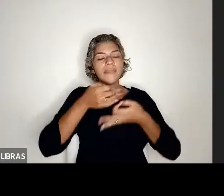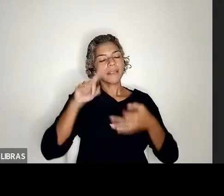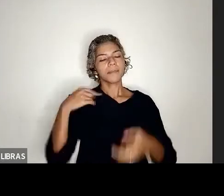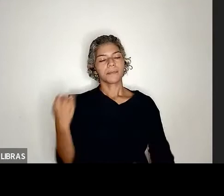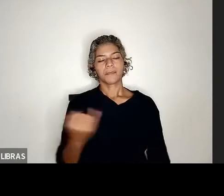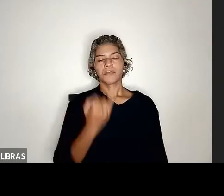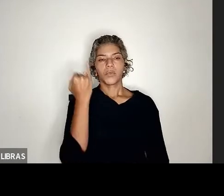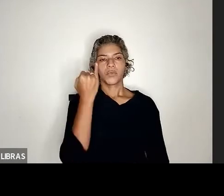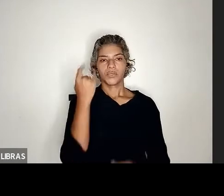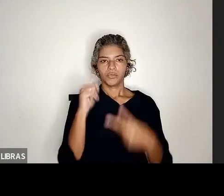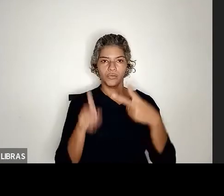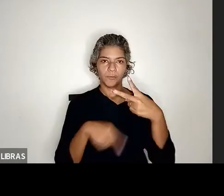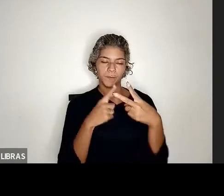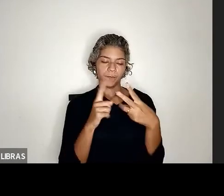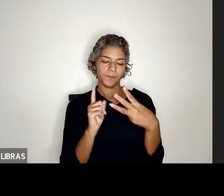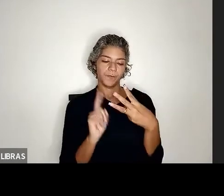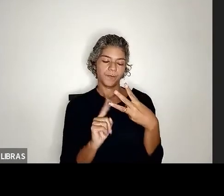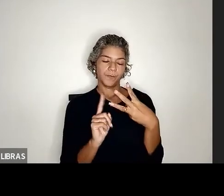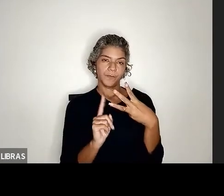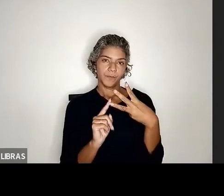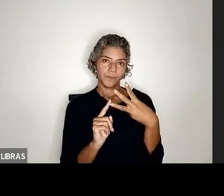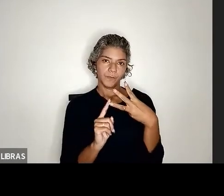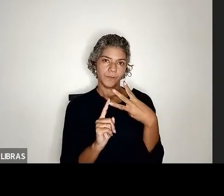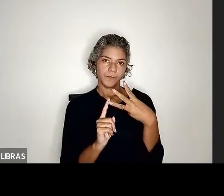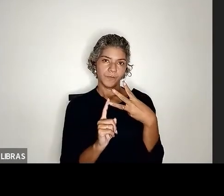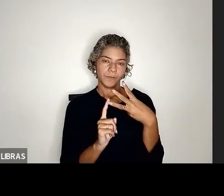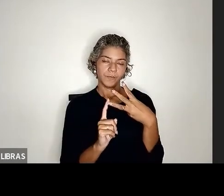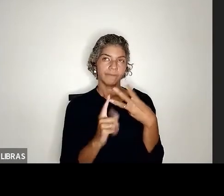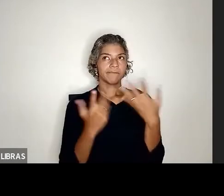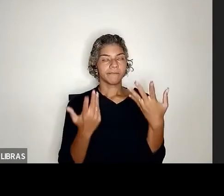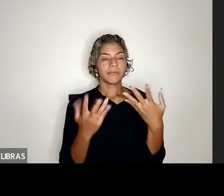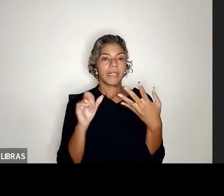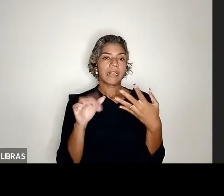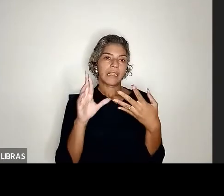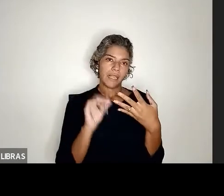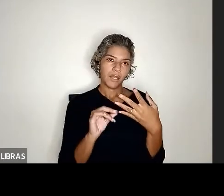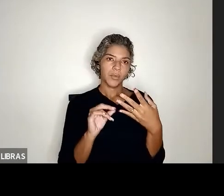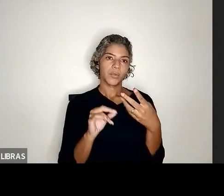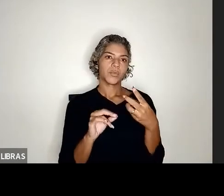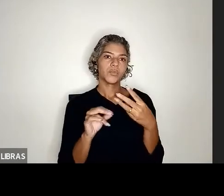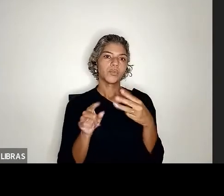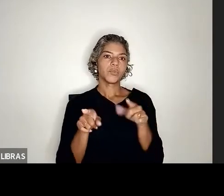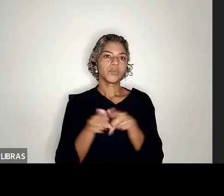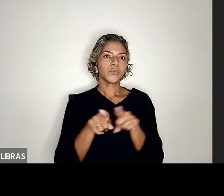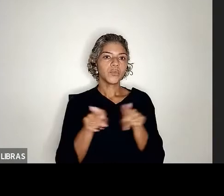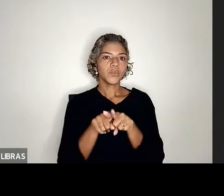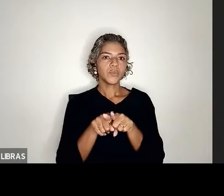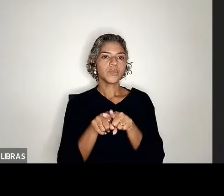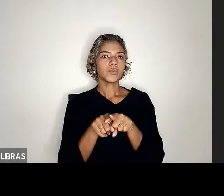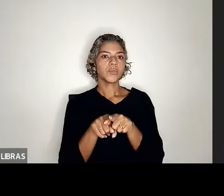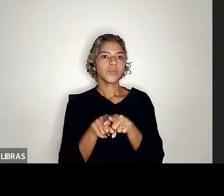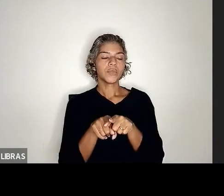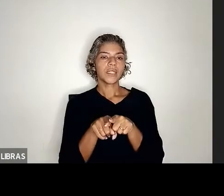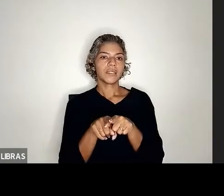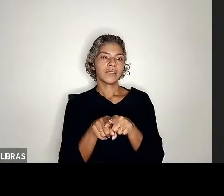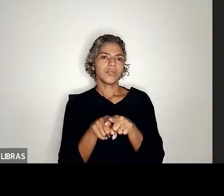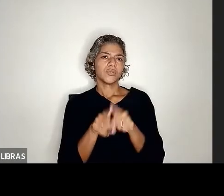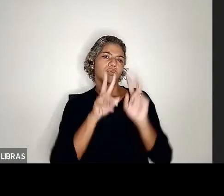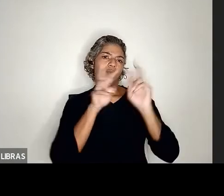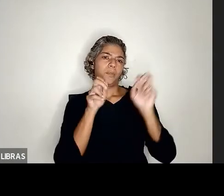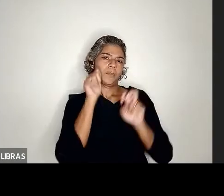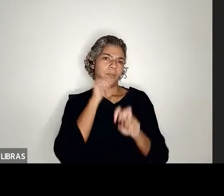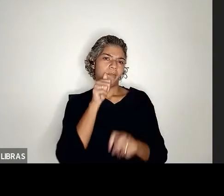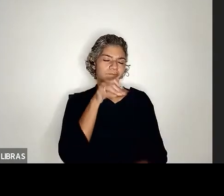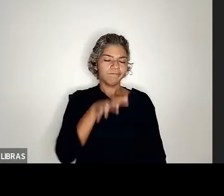participação e protagonismo. Claro, a defesa das mulheres no espaço, dos espaços de poder, onde quer que sejam